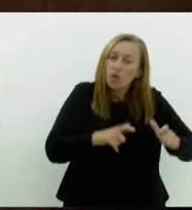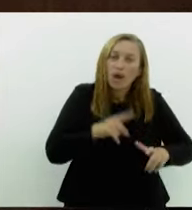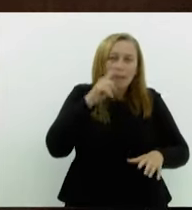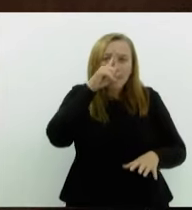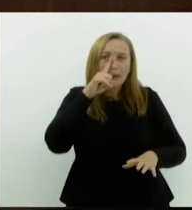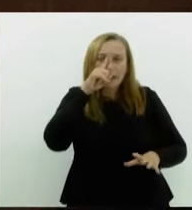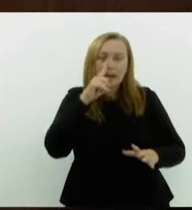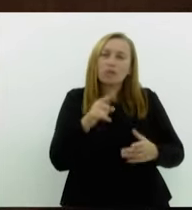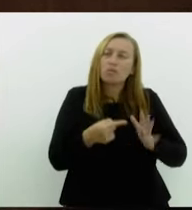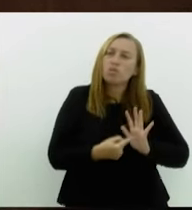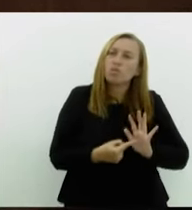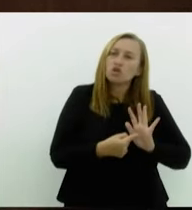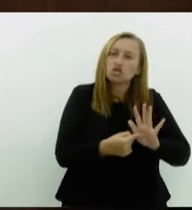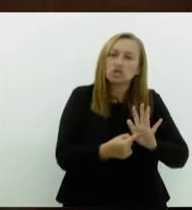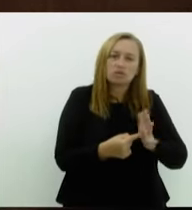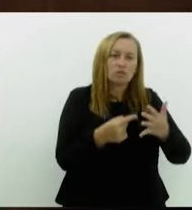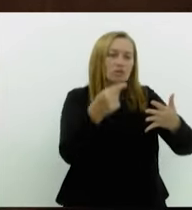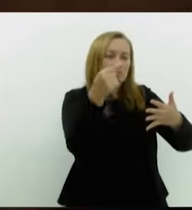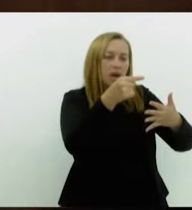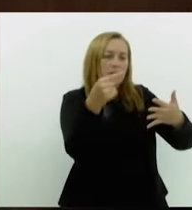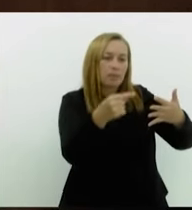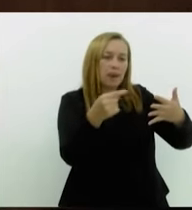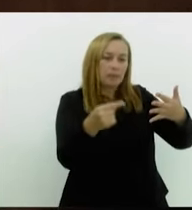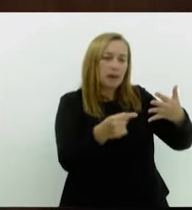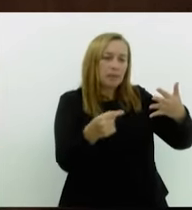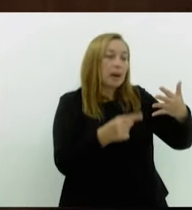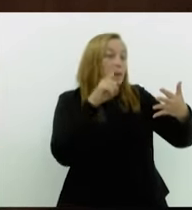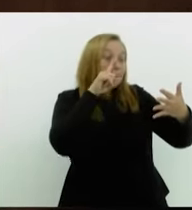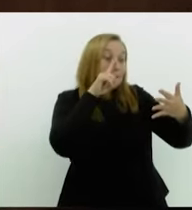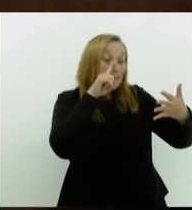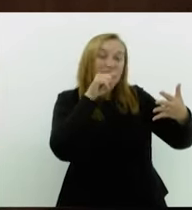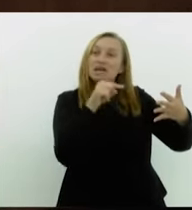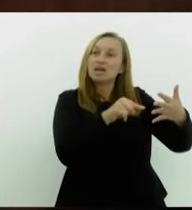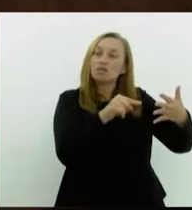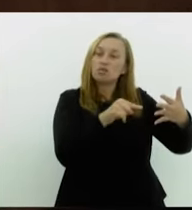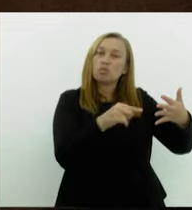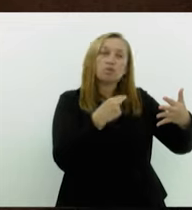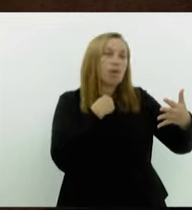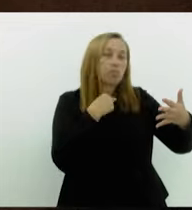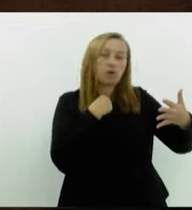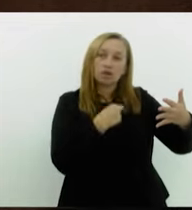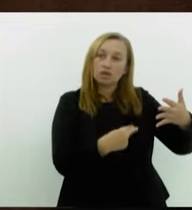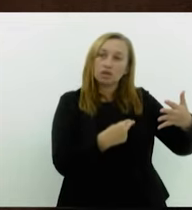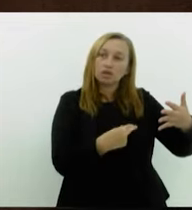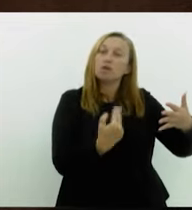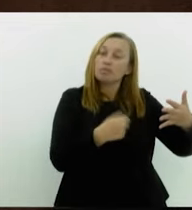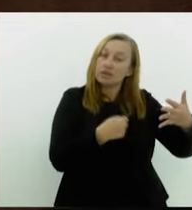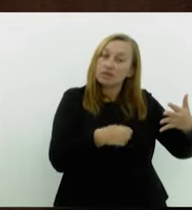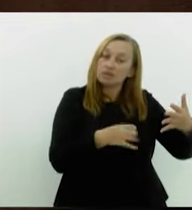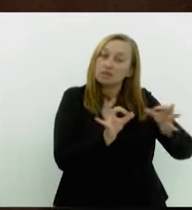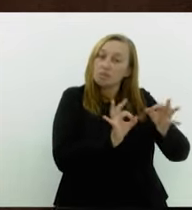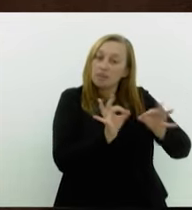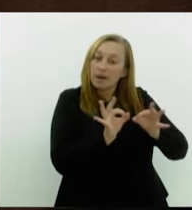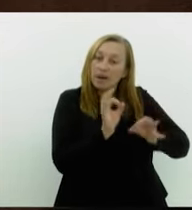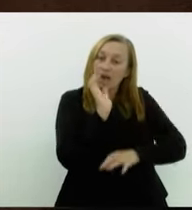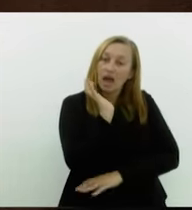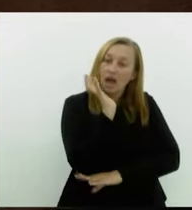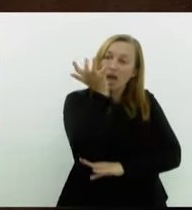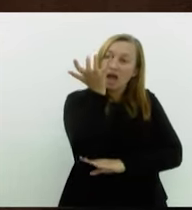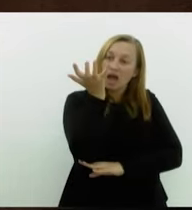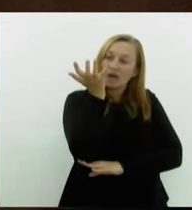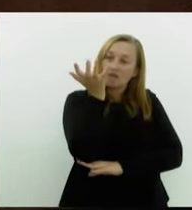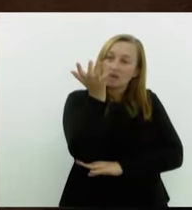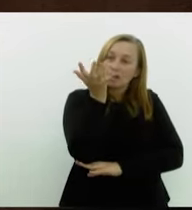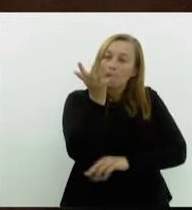que em tal e tal lugar, por causa do declive, do relevo, nem pensar. Tinha que botar árvore, arrumar uma casa